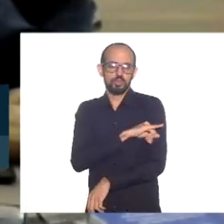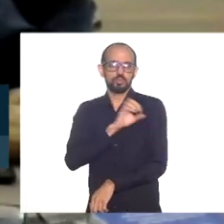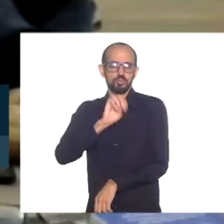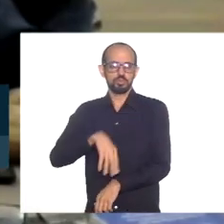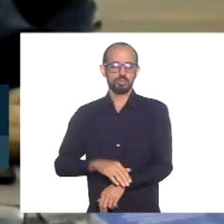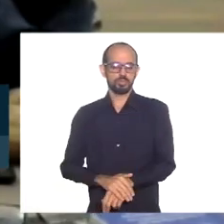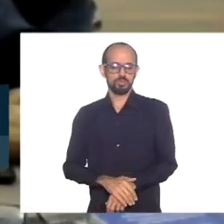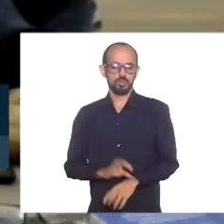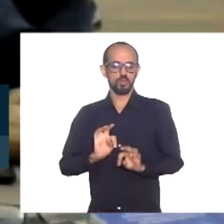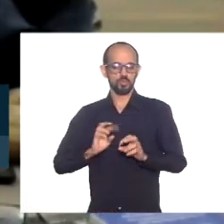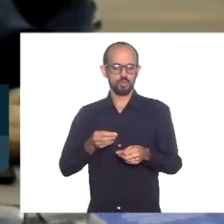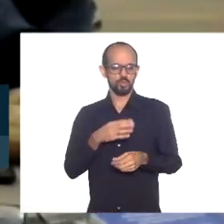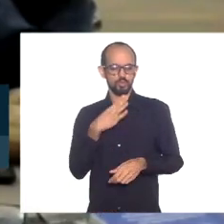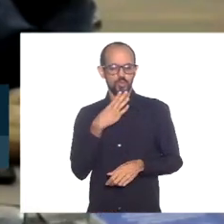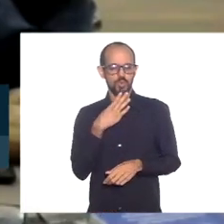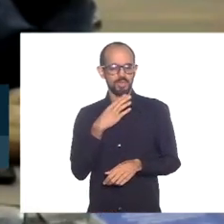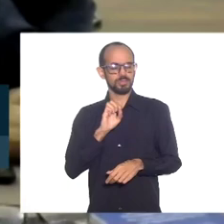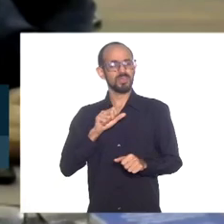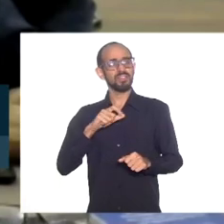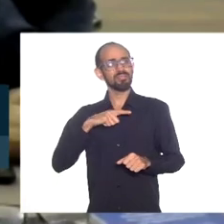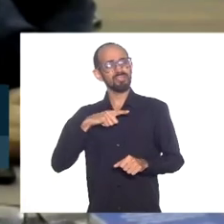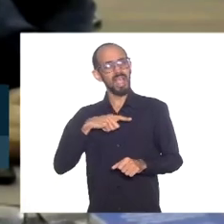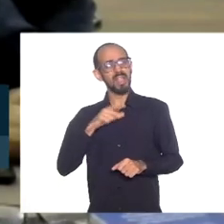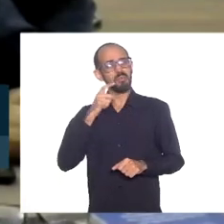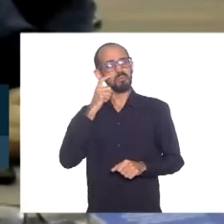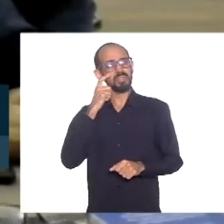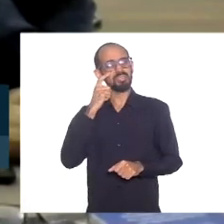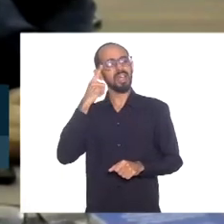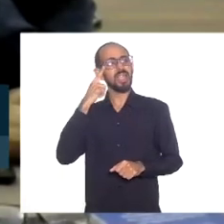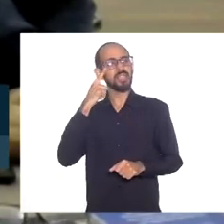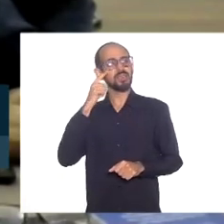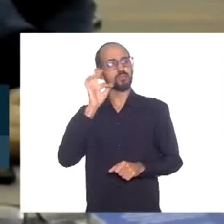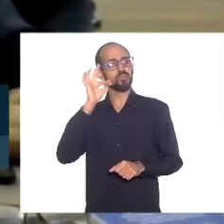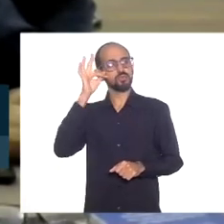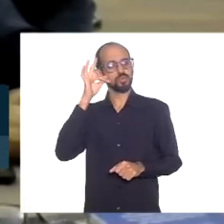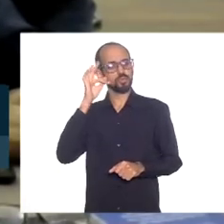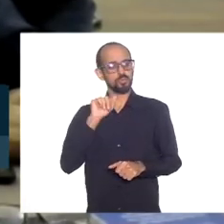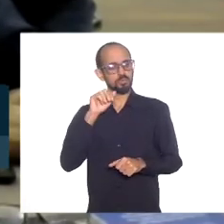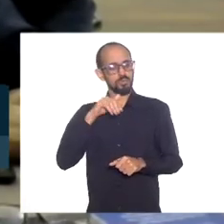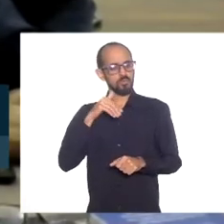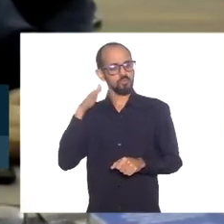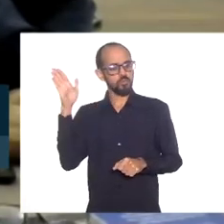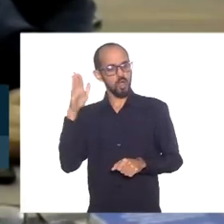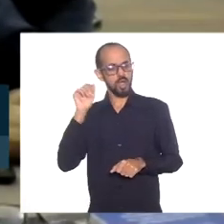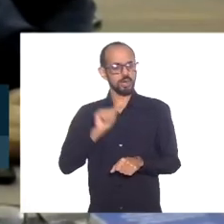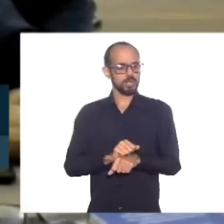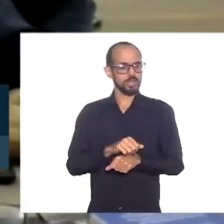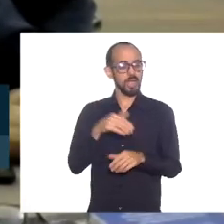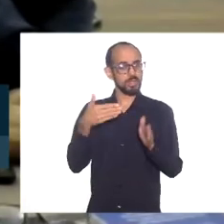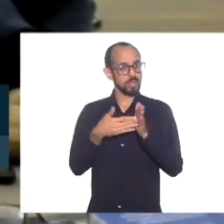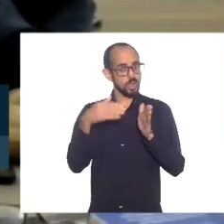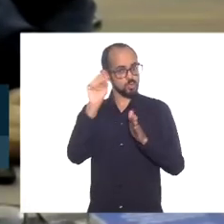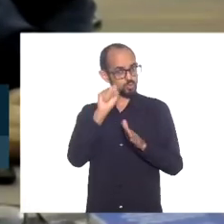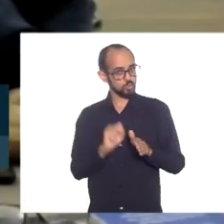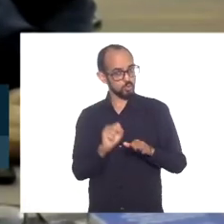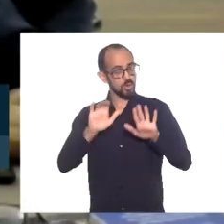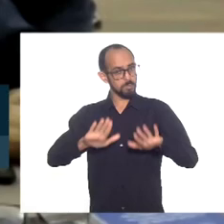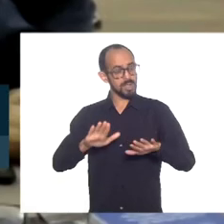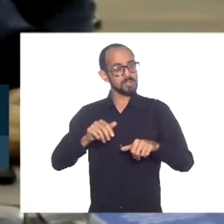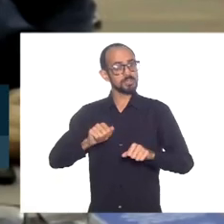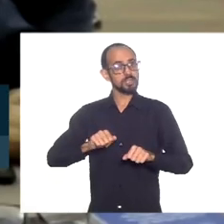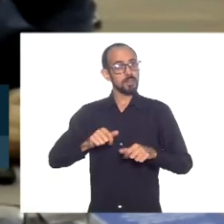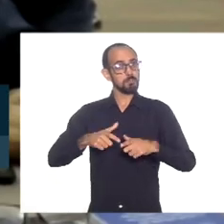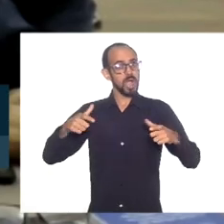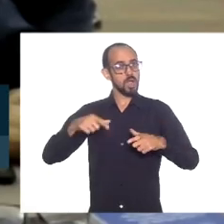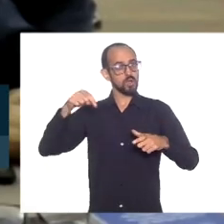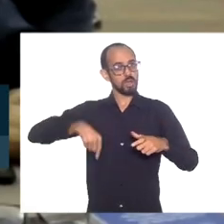ter uma perspectiva de muita coisa para fora, que vai até ao sul lá, mas está aqui. E